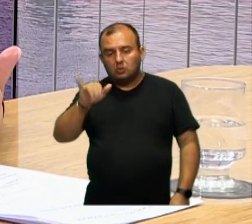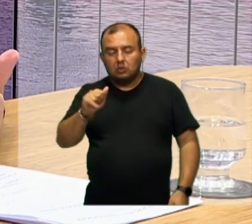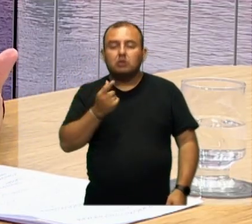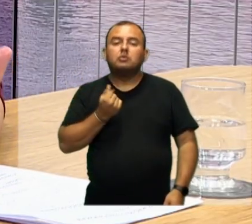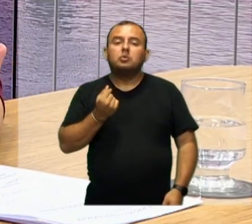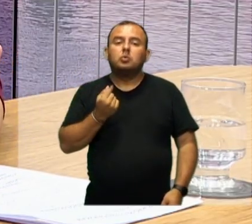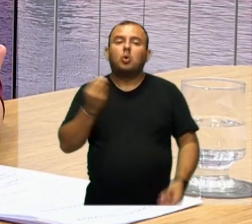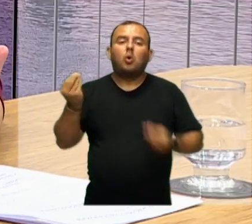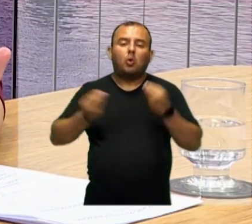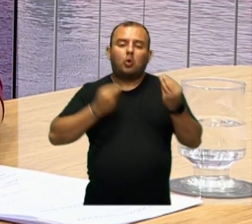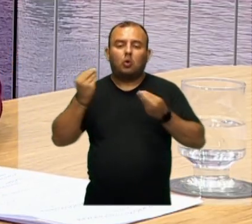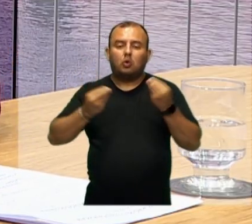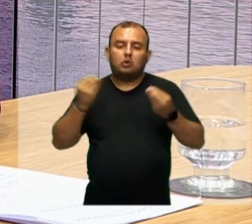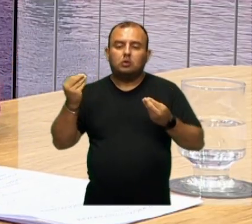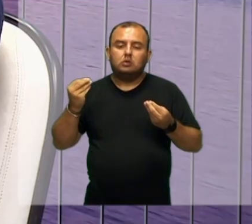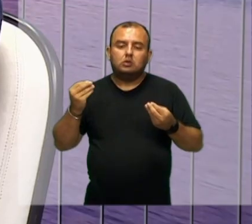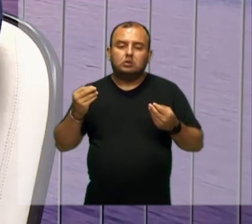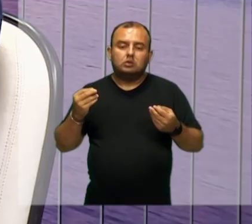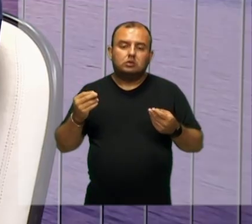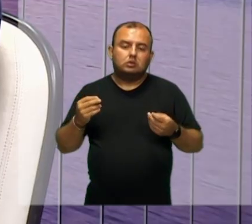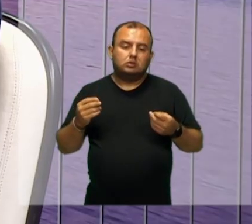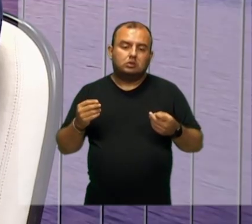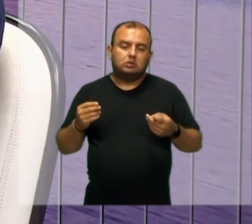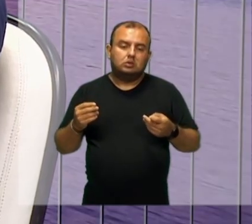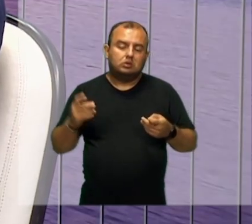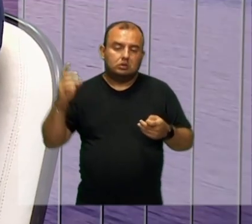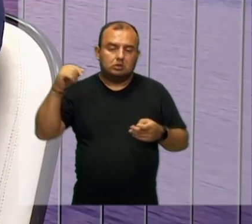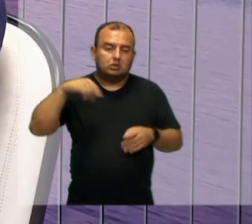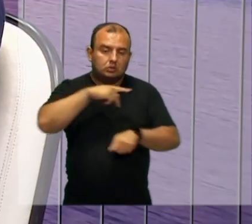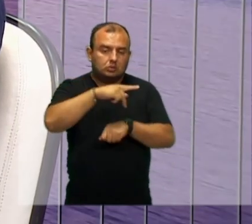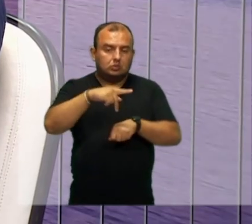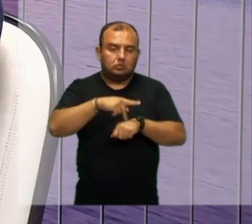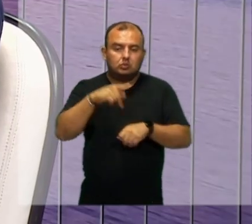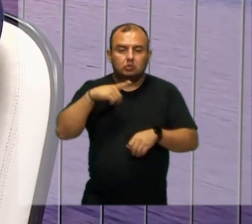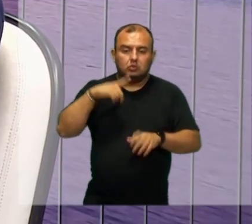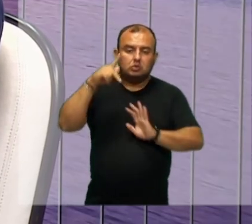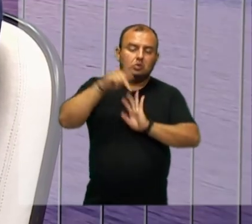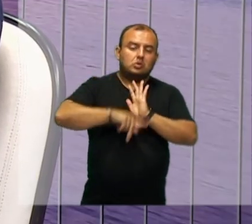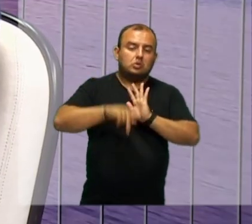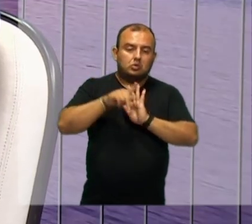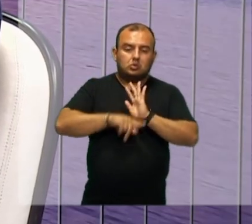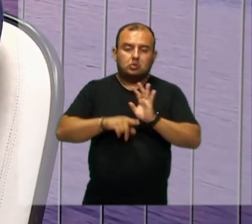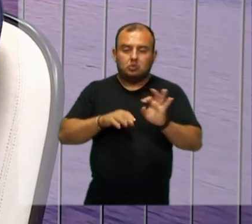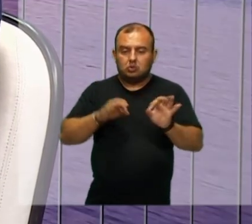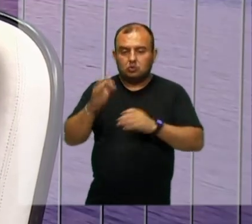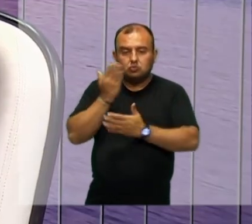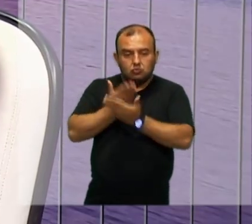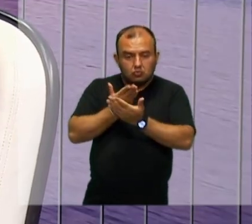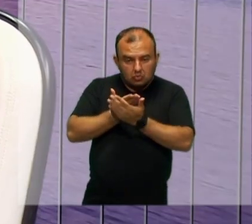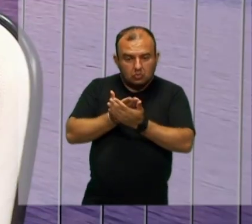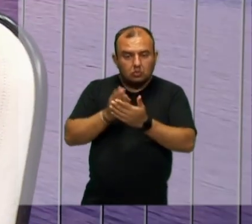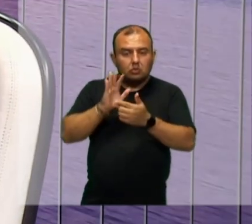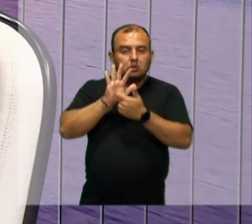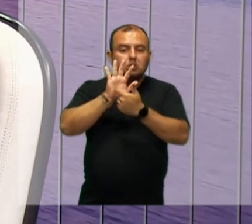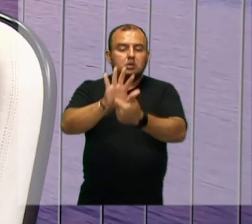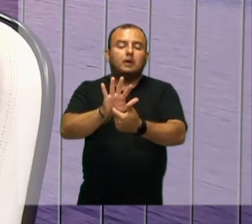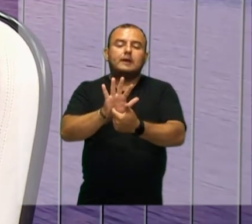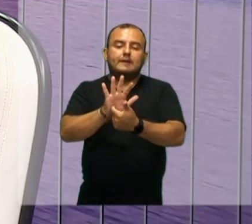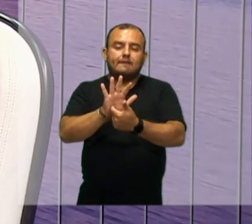custo, como que vocês estimam? Sim, dentro do país eu tenho um projeto que eu fiz todo um estudo em cima para poder apresentar